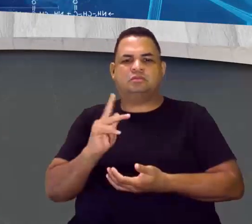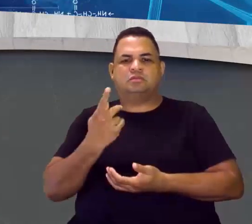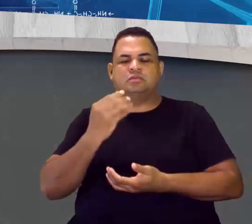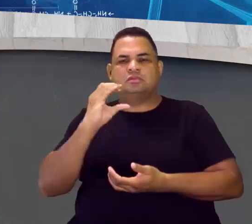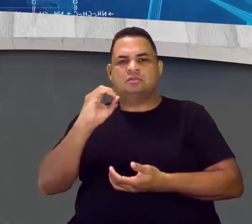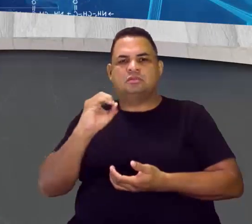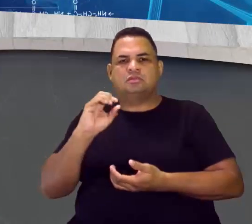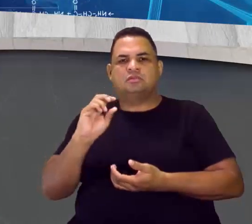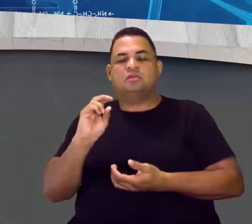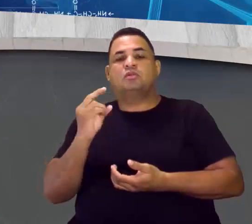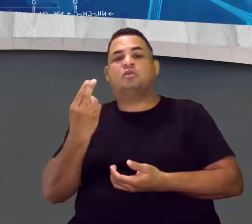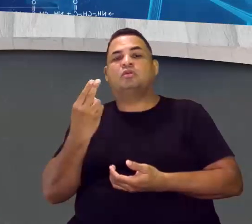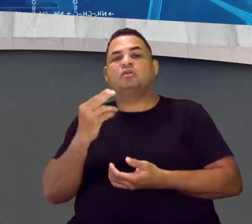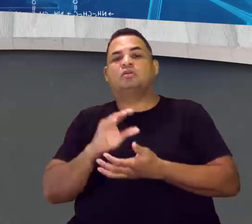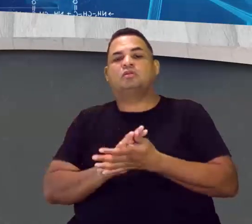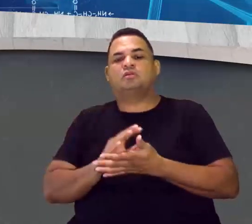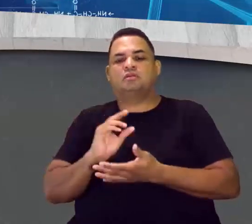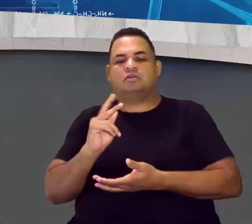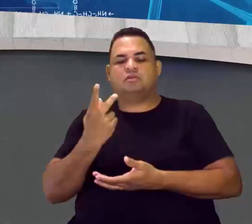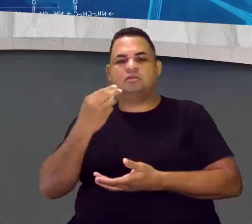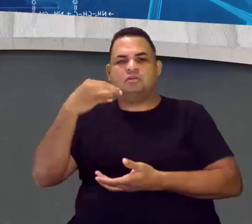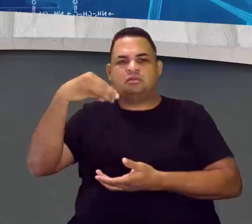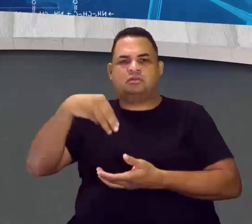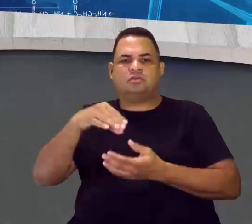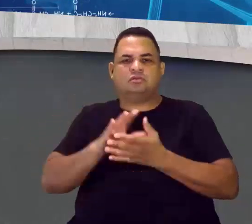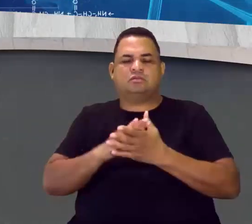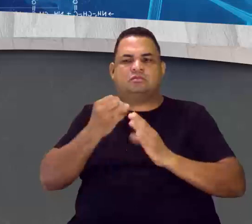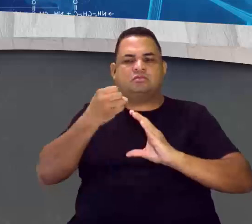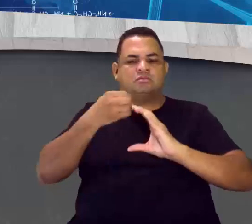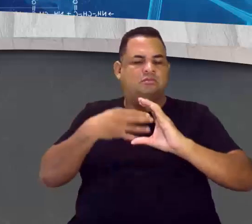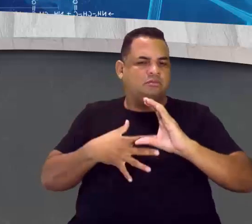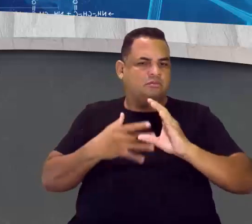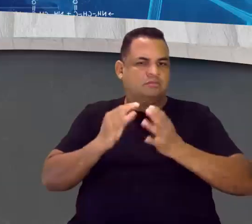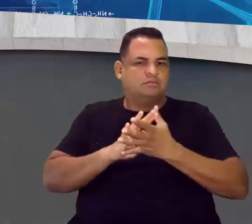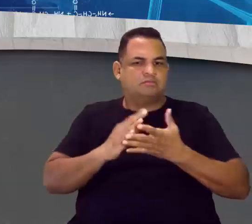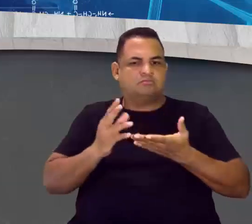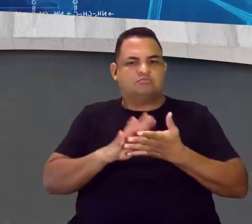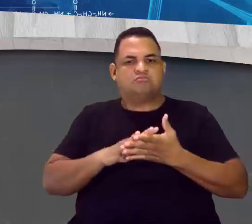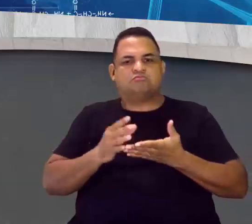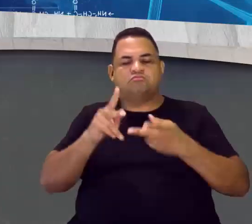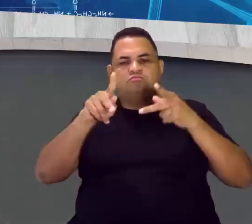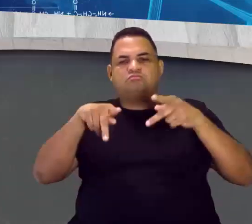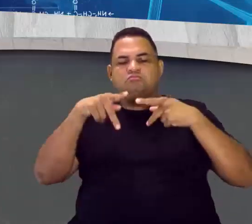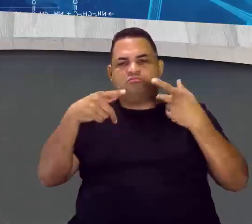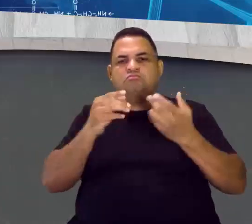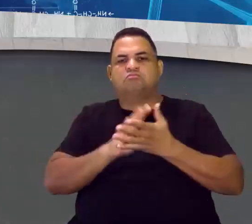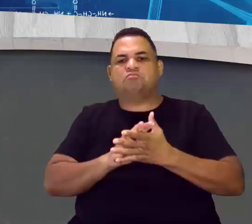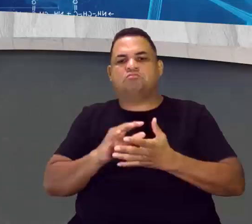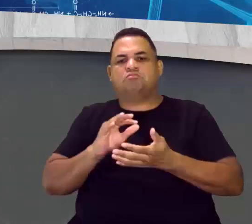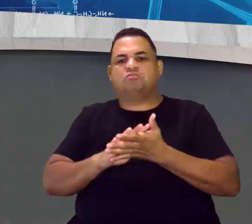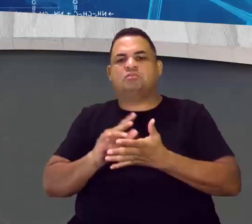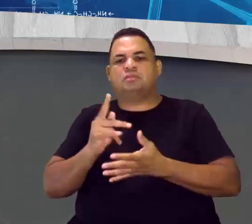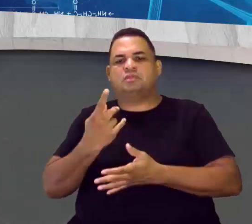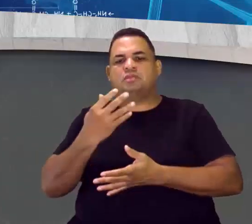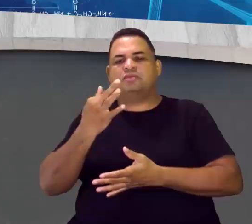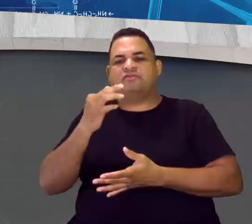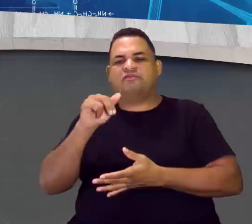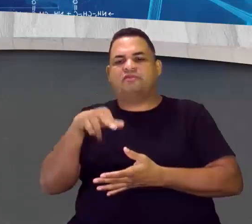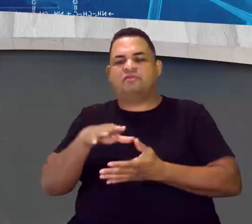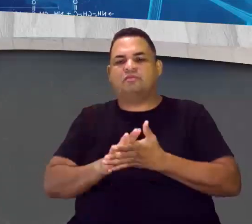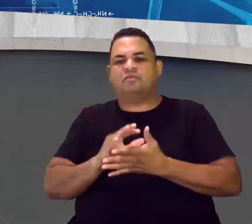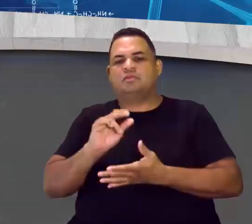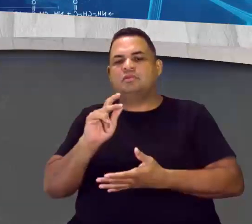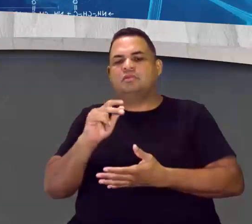HO ou com HN, caracterizando popularmente o chamado HFON, onde o F